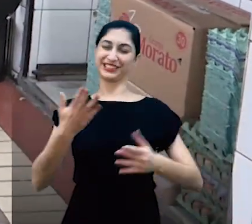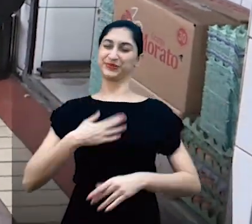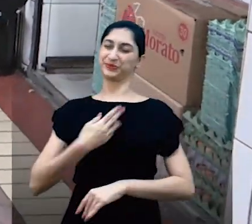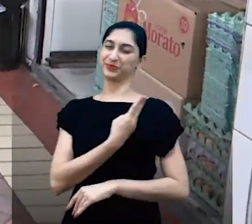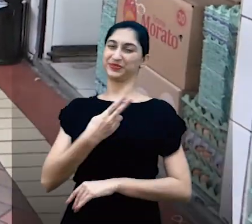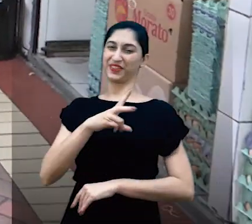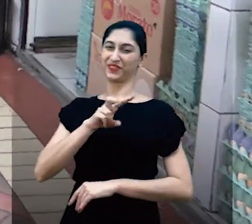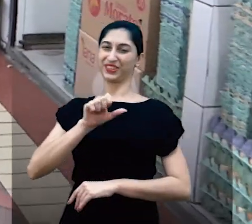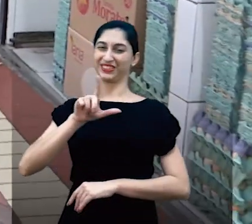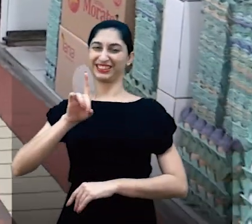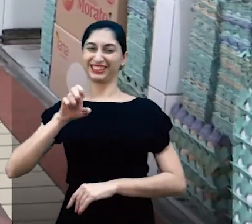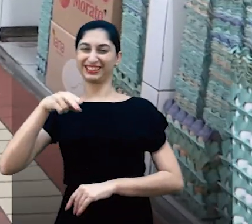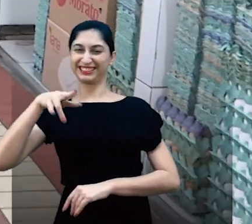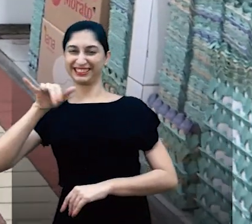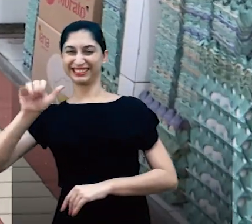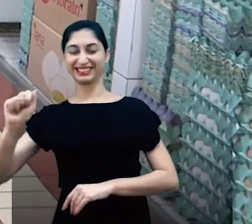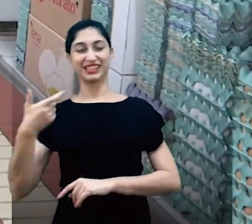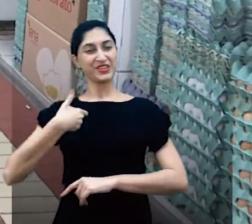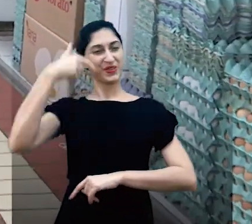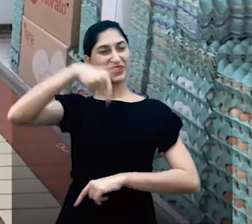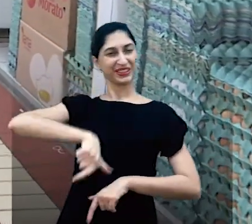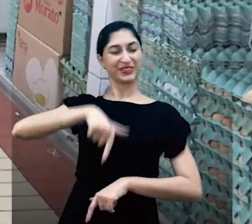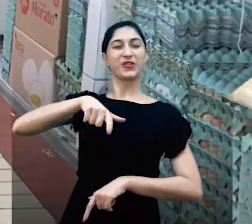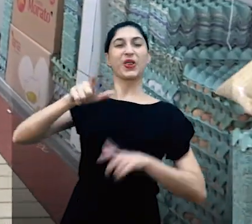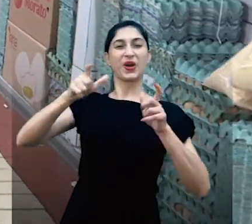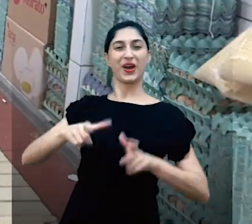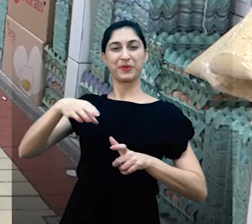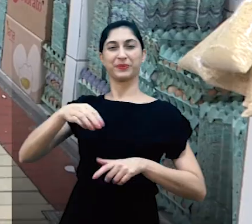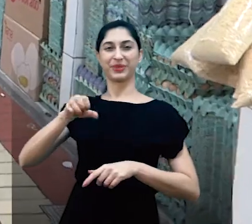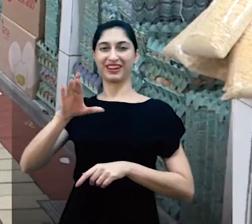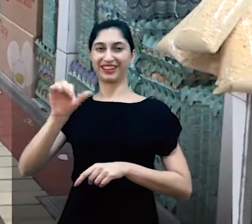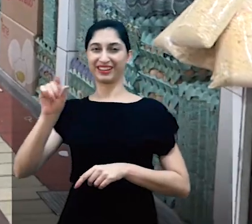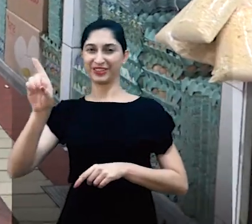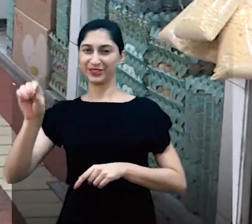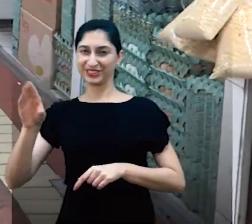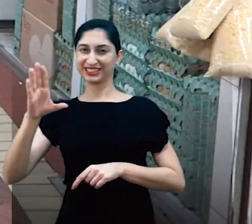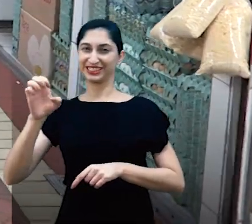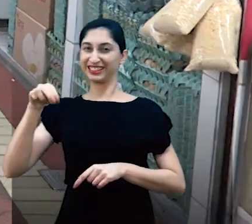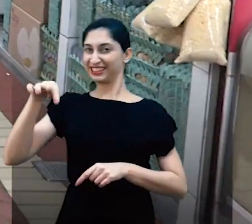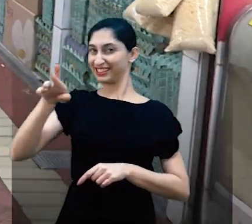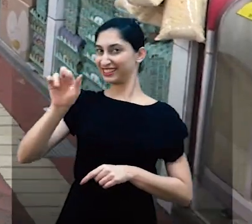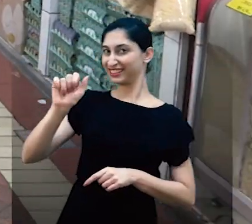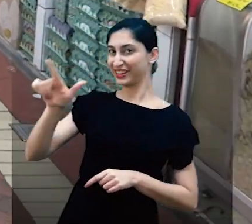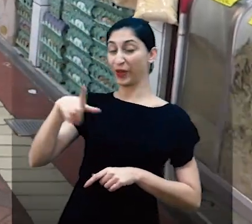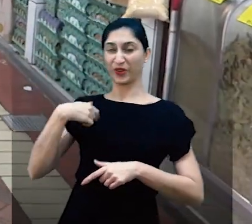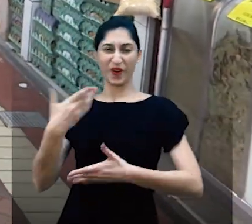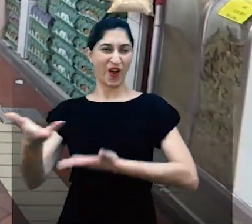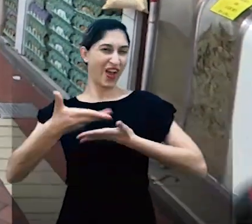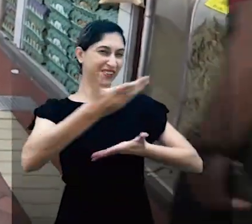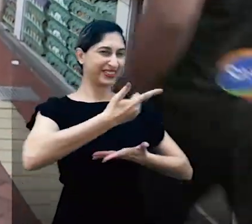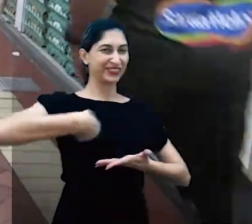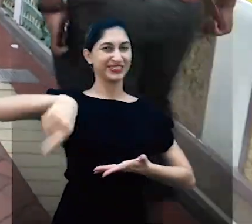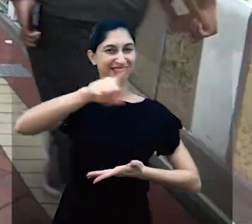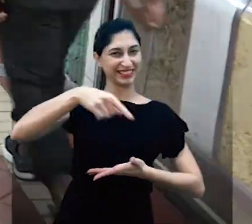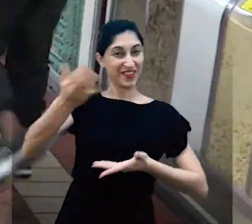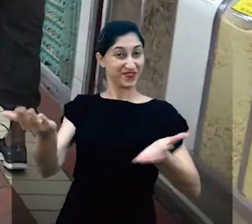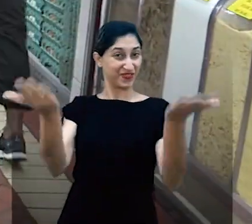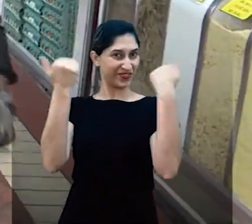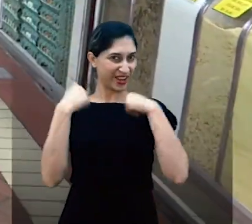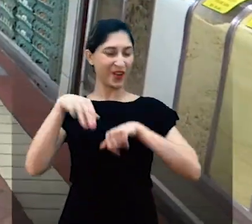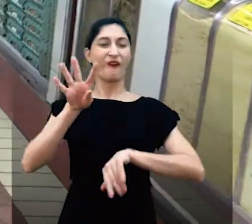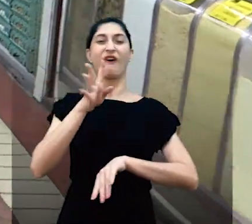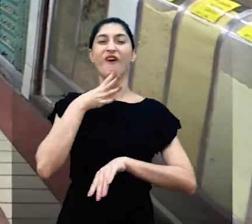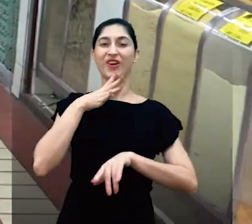amores, sou Valdelícia Coimbra, estou aqui do Mercado Central e hoje estou aqui para fazer um convite para vocês virem